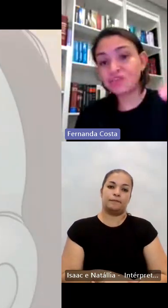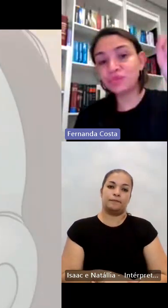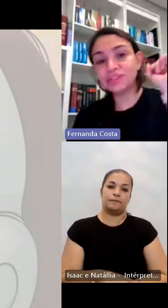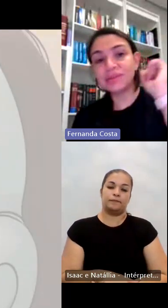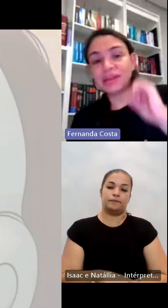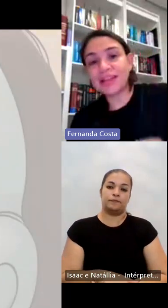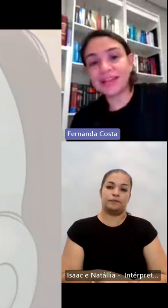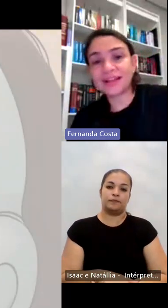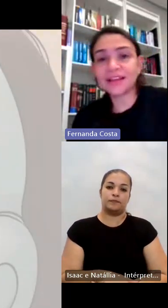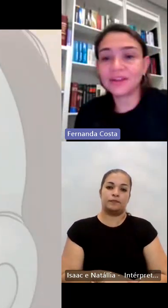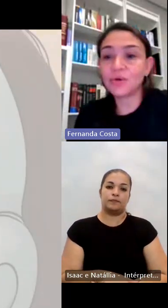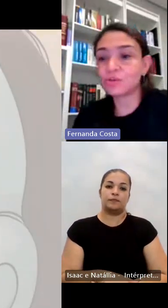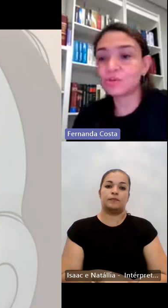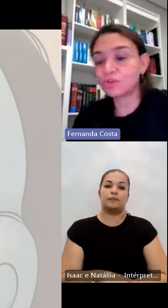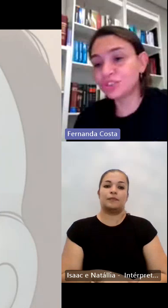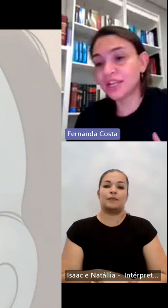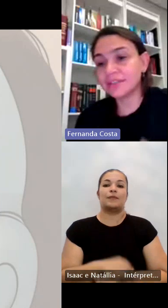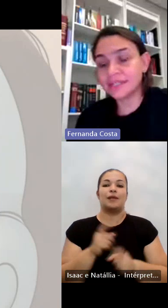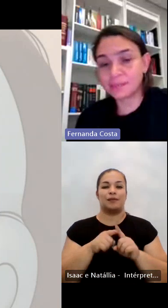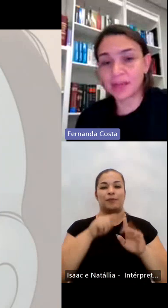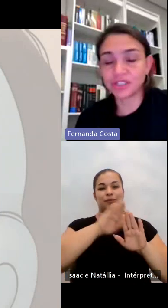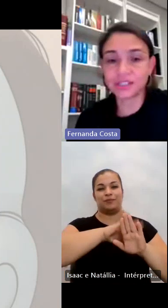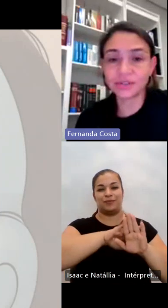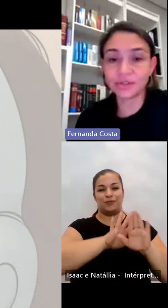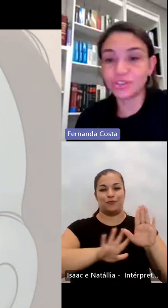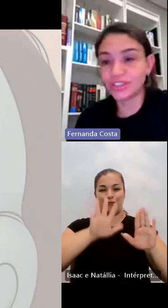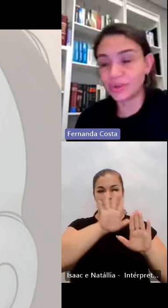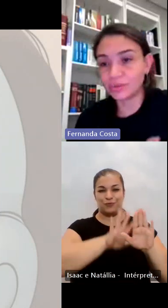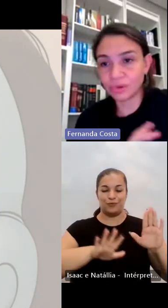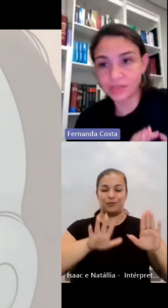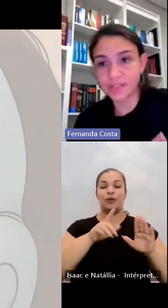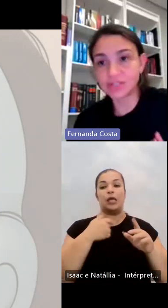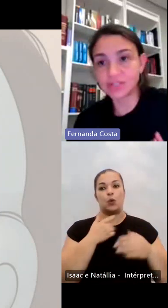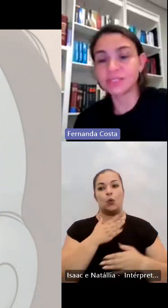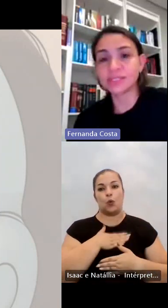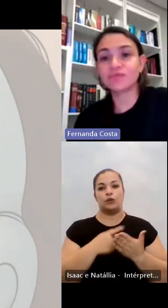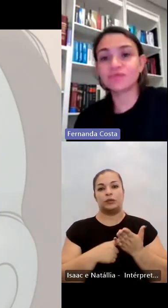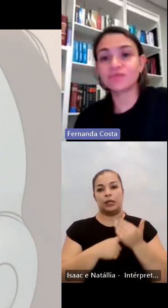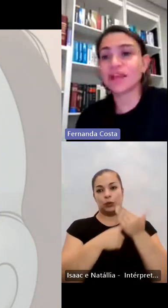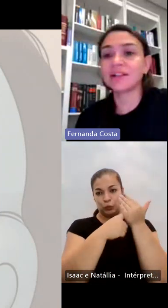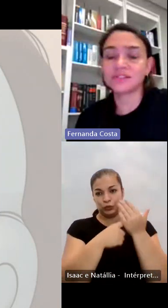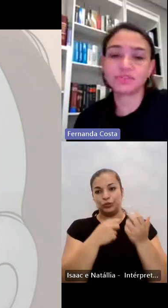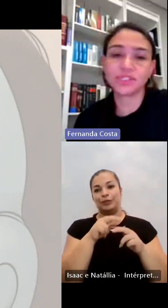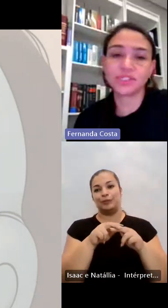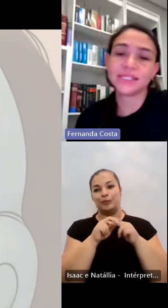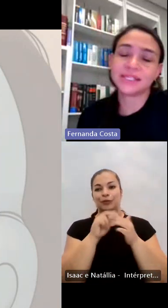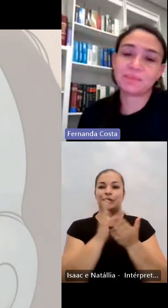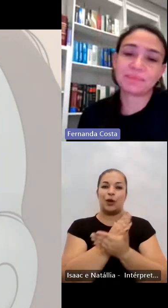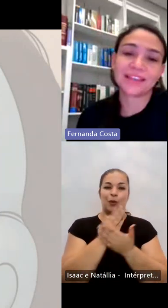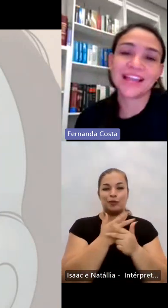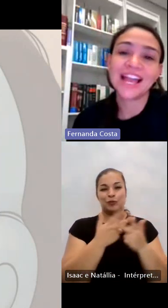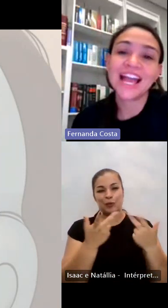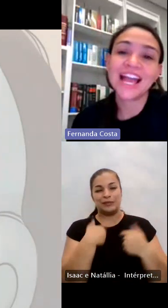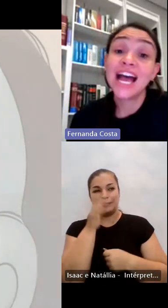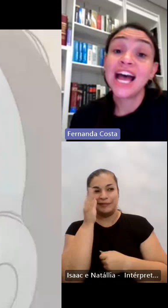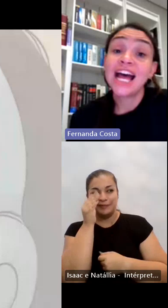Essa de fundo também é, tá? Eu gosto muito dessa parte da tecnologia, então eu dou, às vezes, umas fuxicadas, vamos dizer assim.